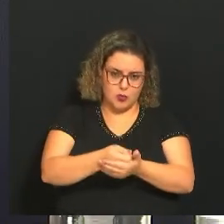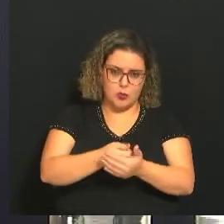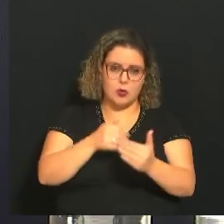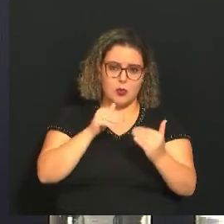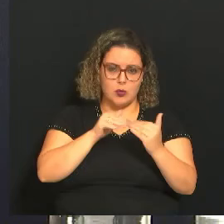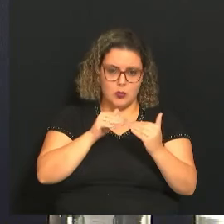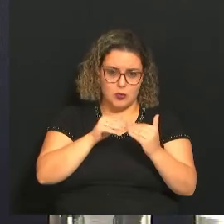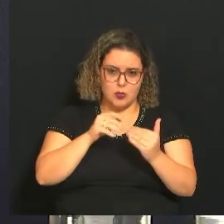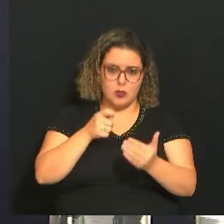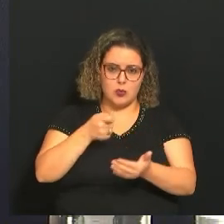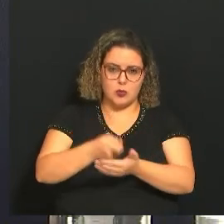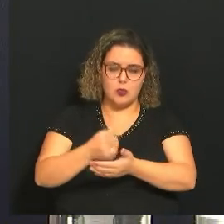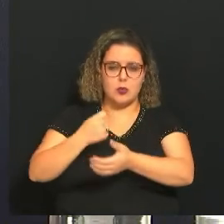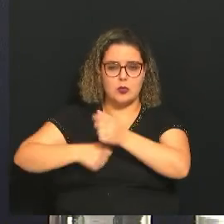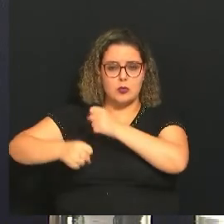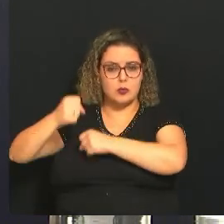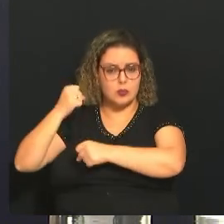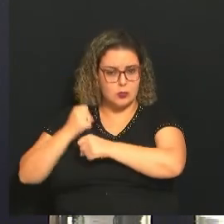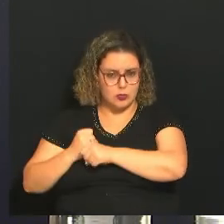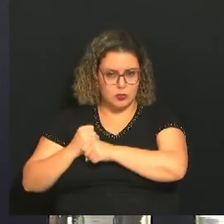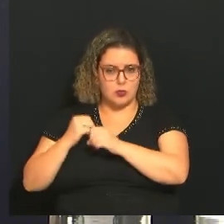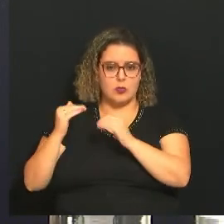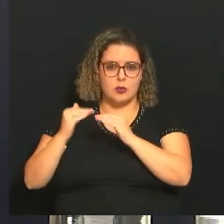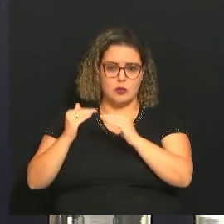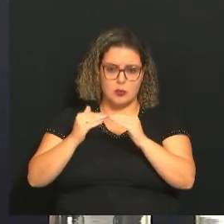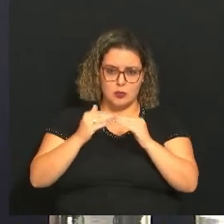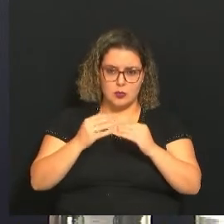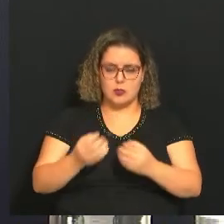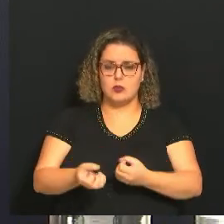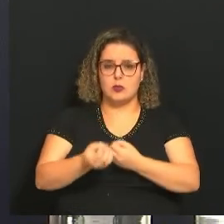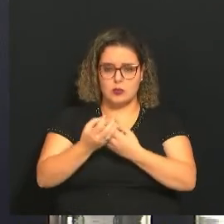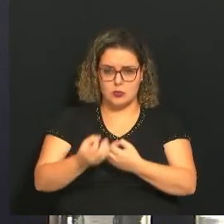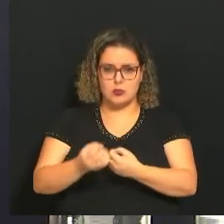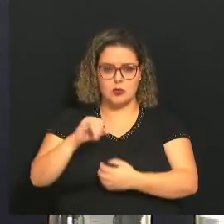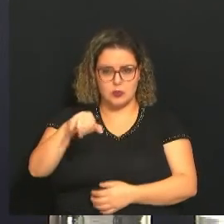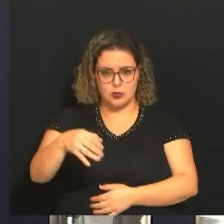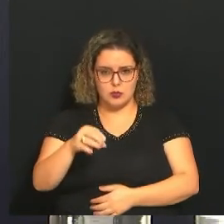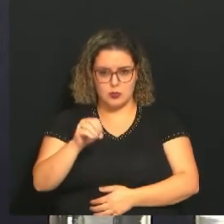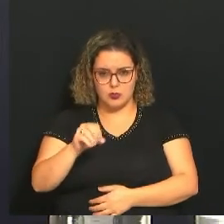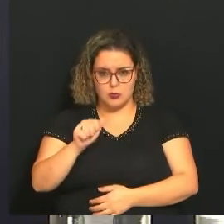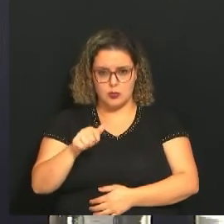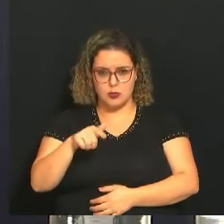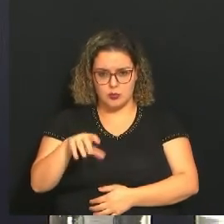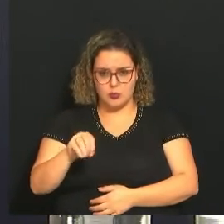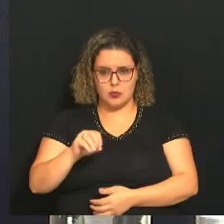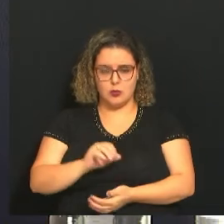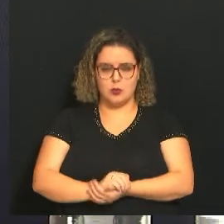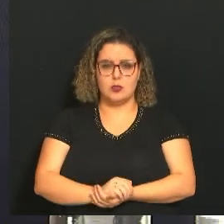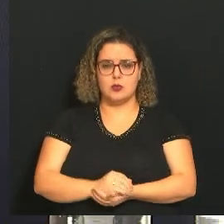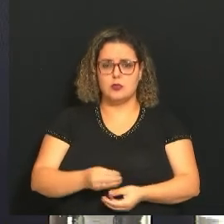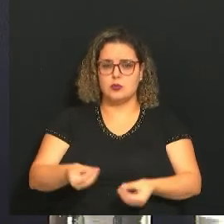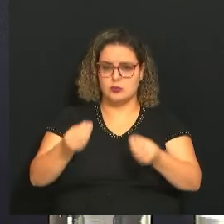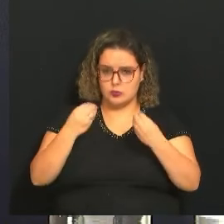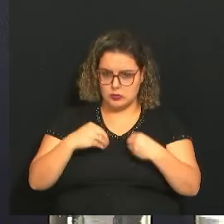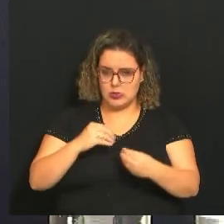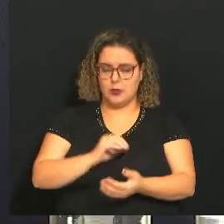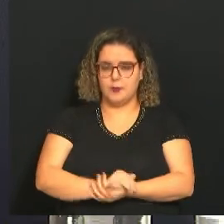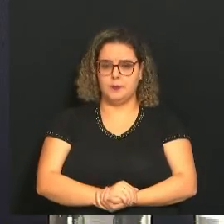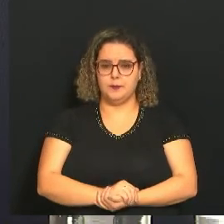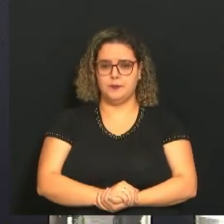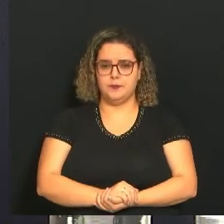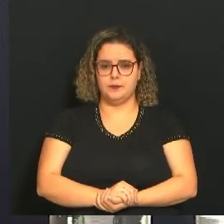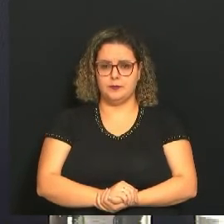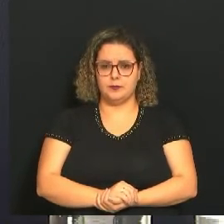foi firmado no ano passado, de acordo com as informações que o João Fernandes nos traz aqui. Então, acho que isso é um ponto